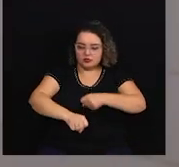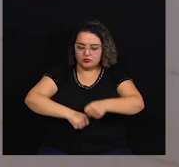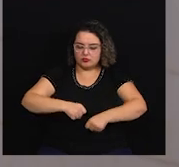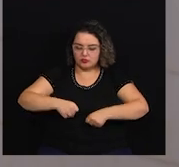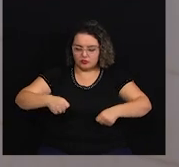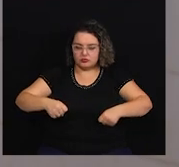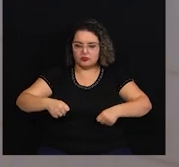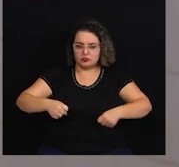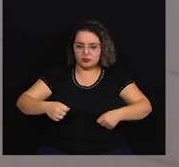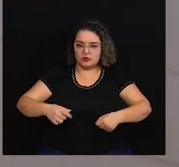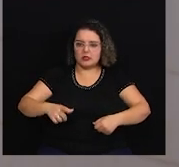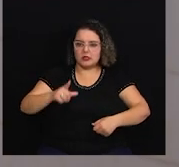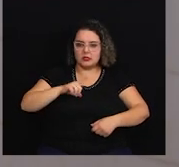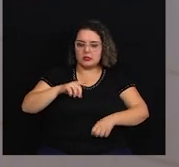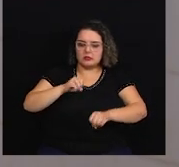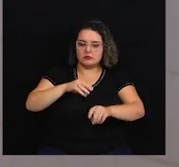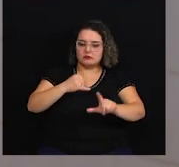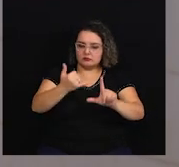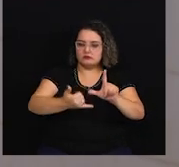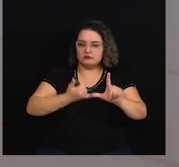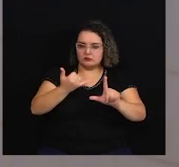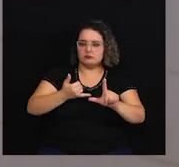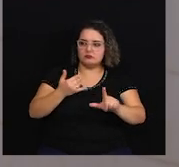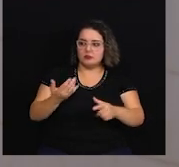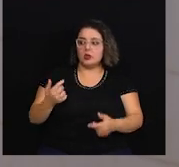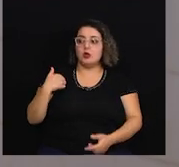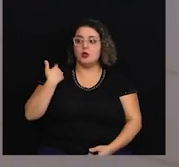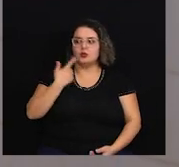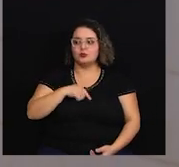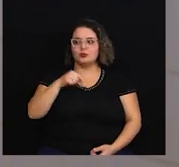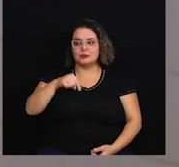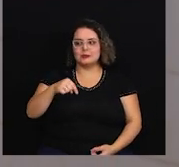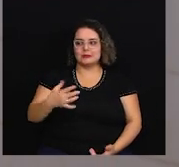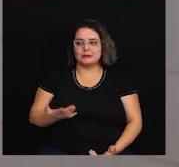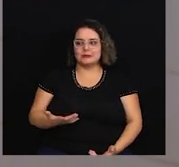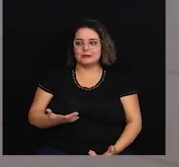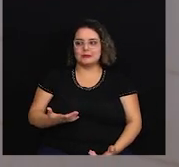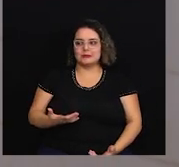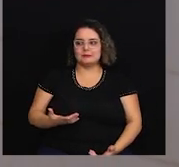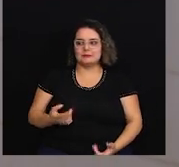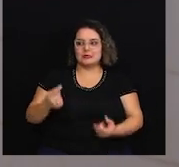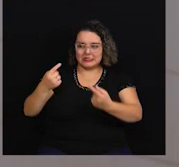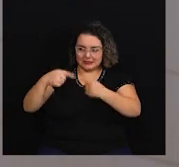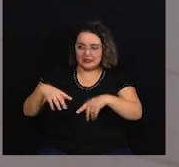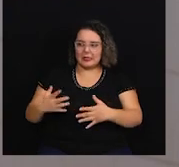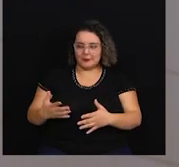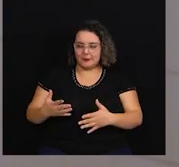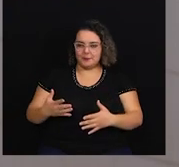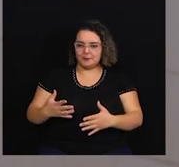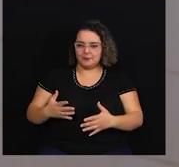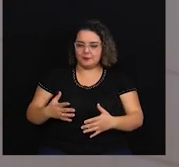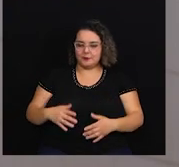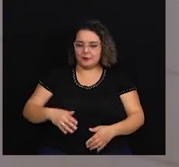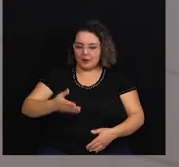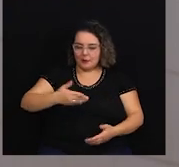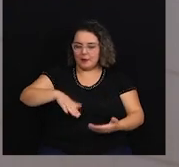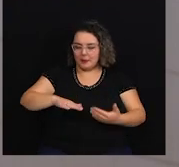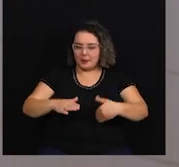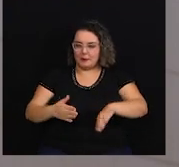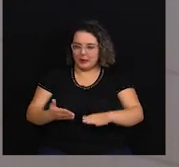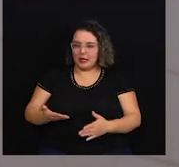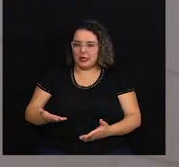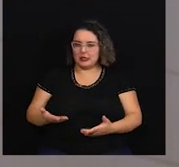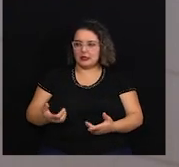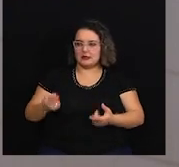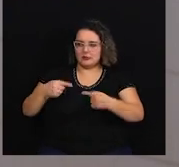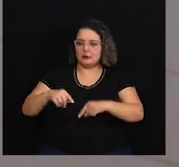parte lúdica para ensinar entendeu nós no caso assim vamos mais competição mais informação e competições de a